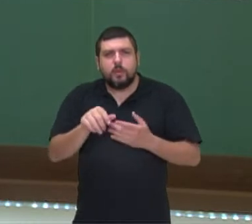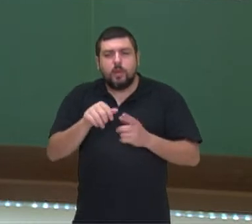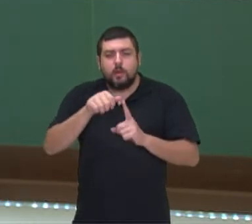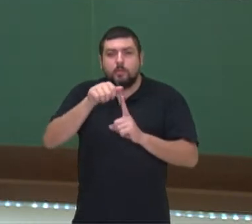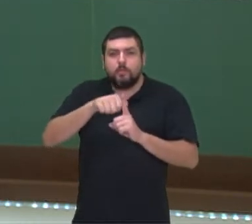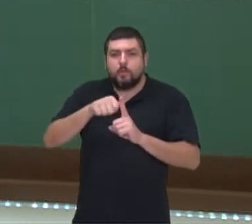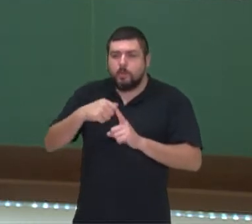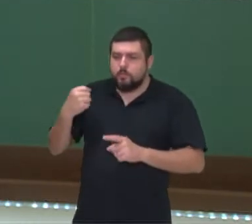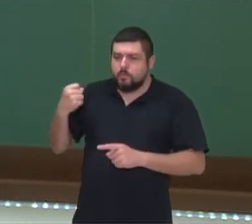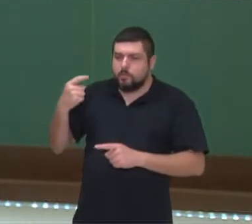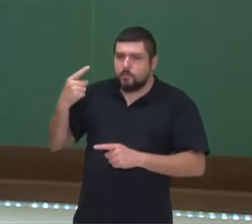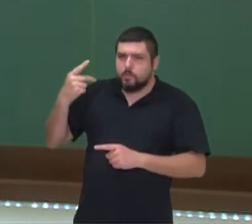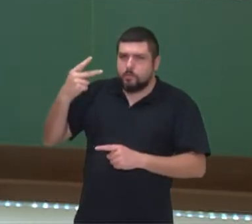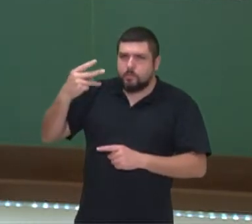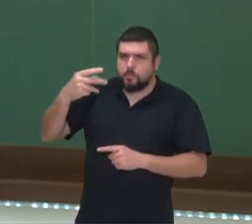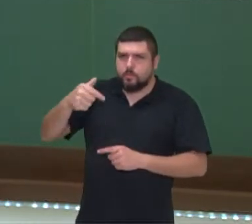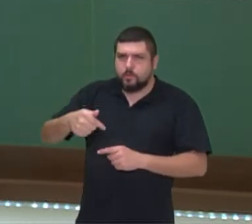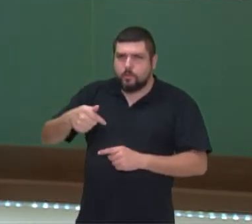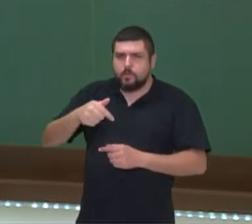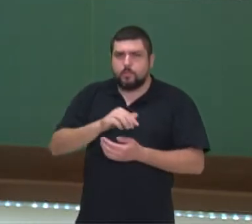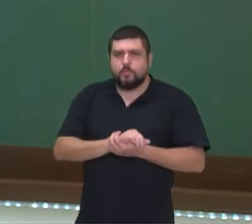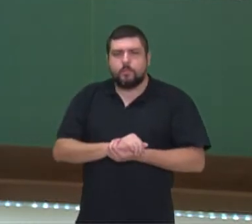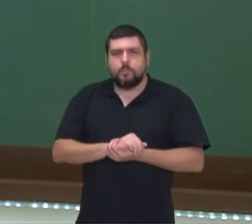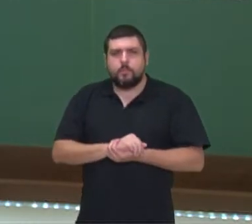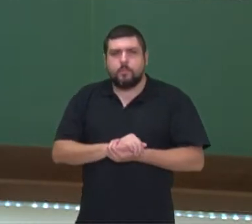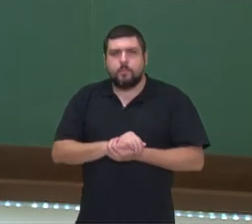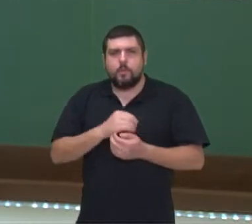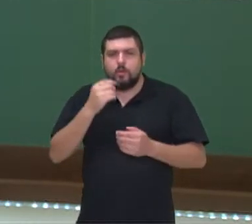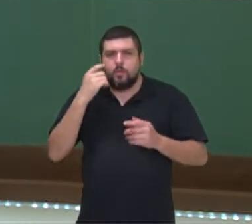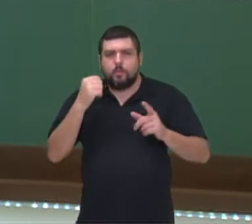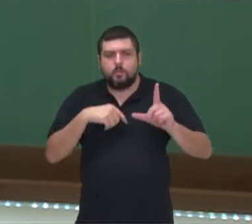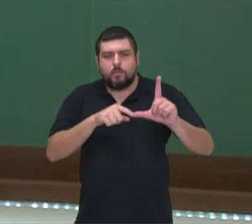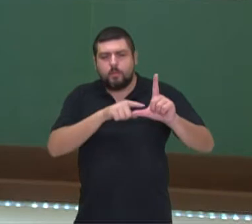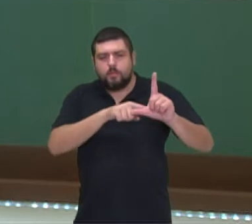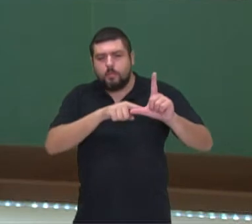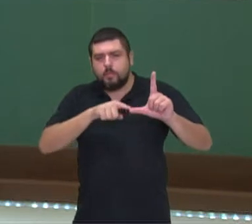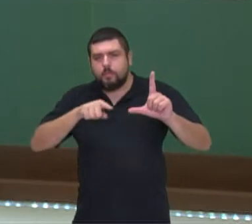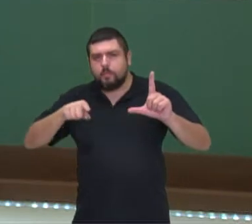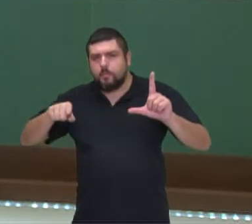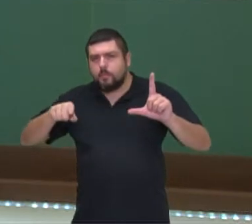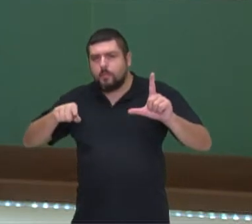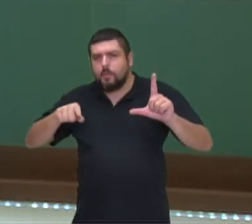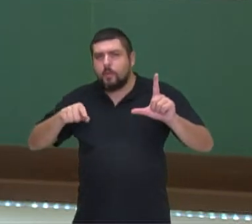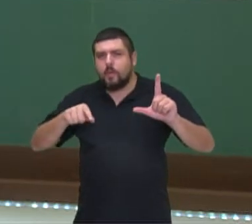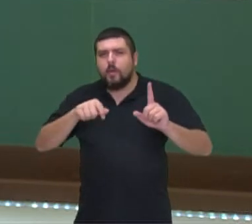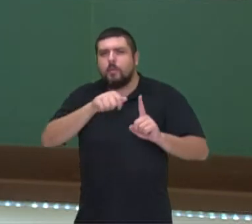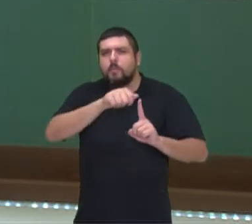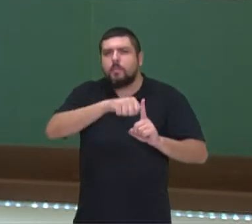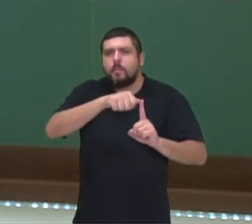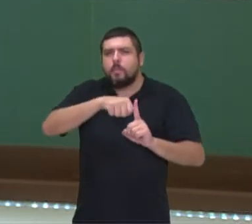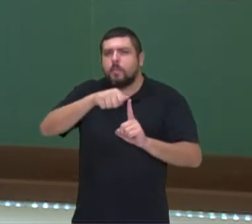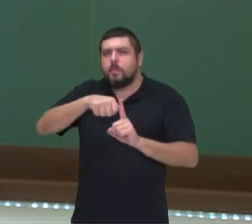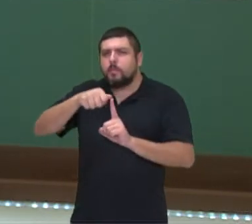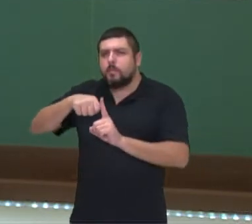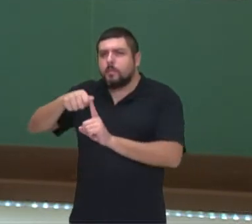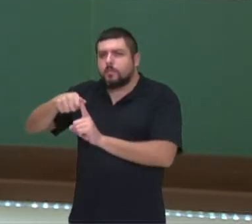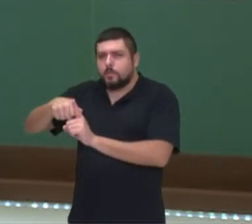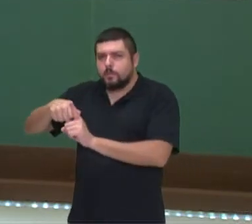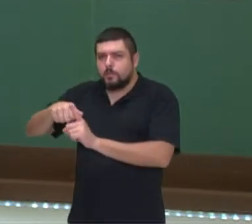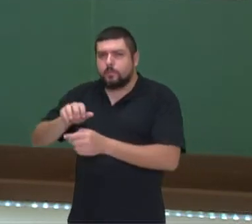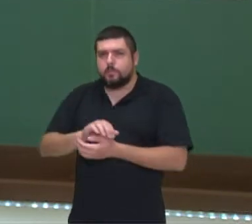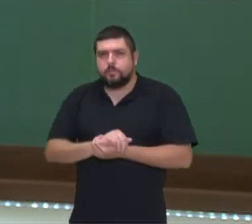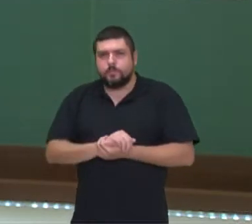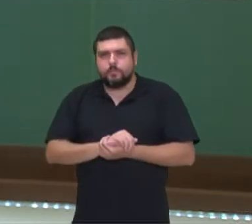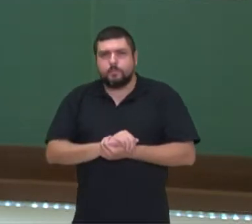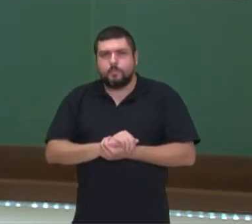eixo X, que é aquele eixo horizontal, nós temos os meses, março, abril, maio, junho, julho, agosto, setembro. Um